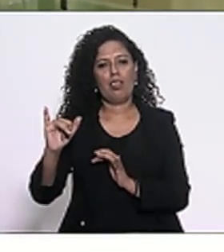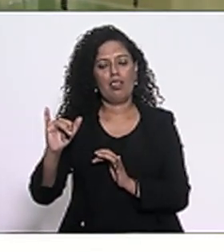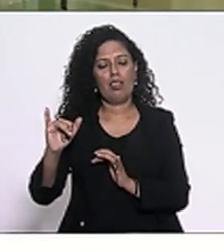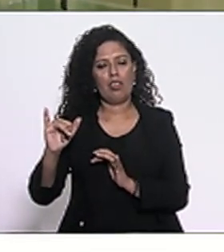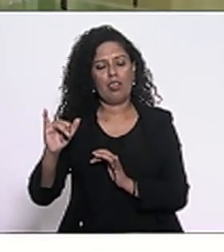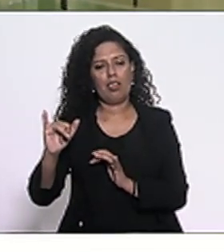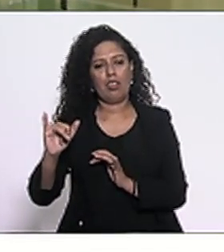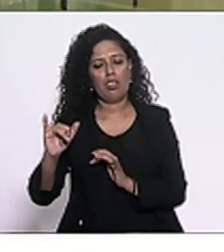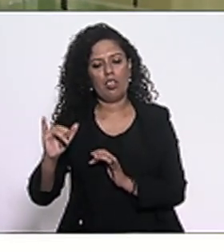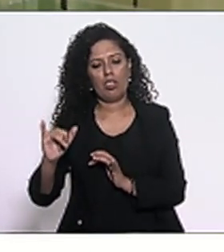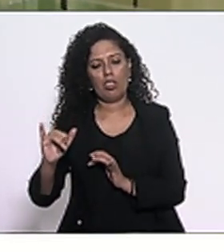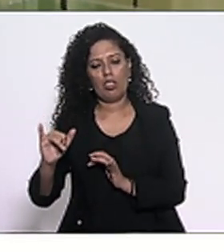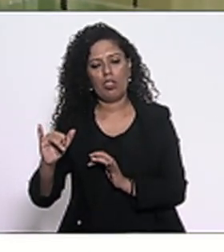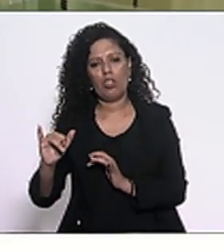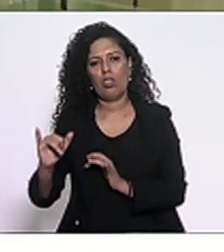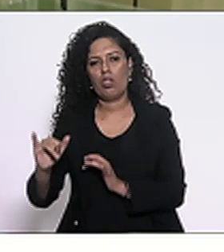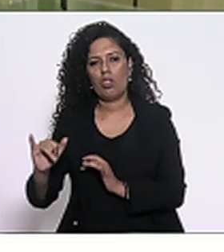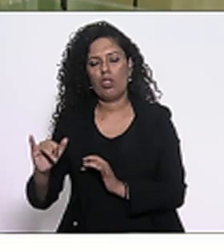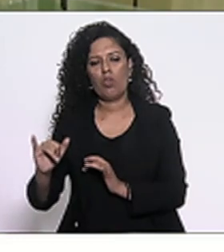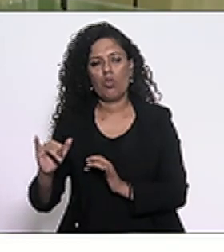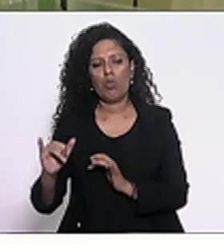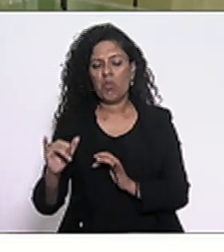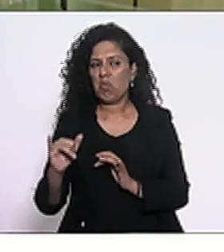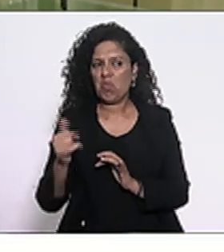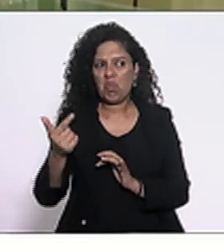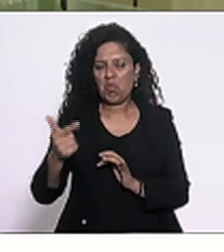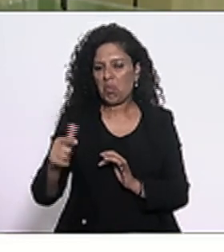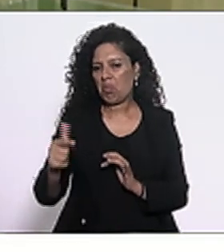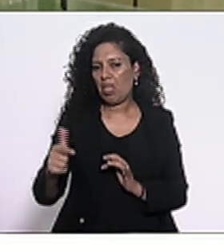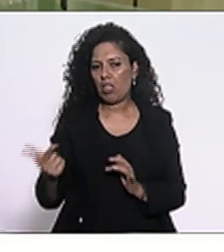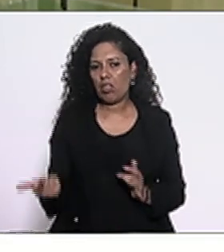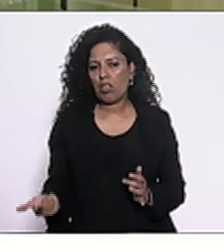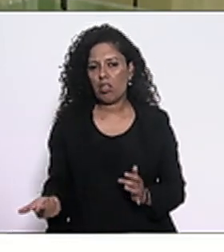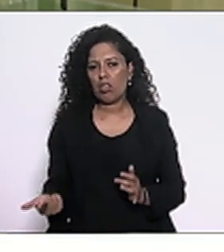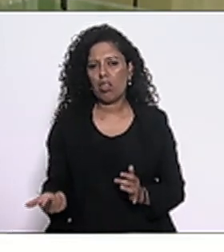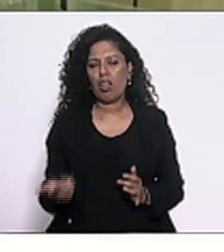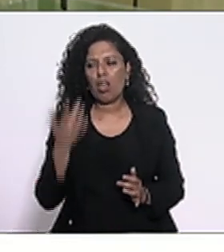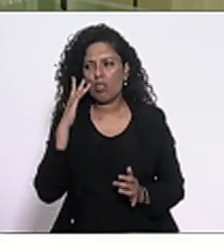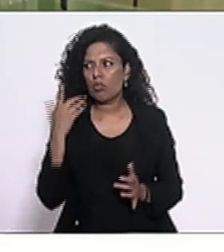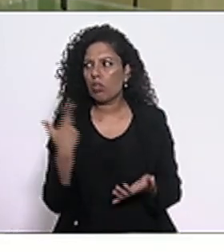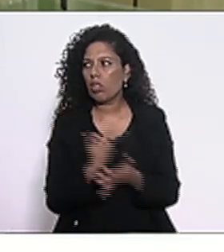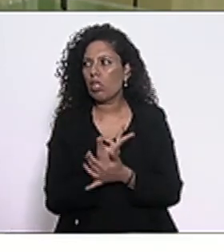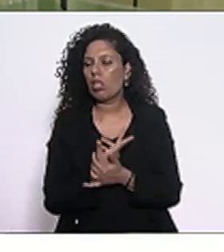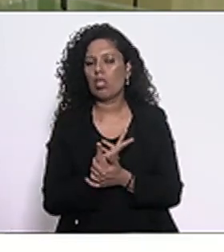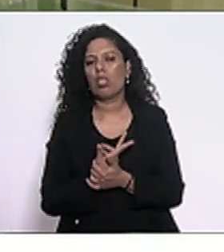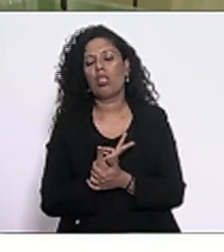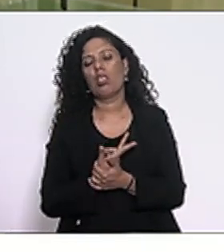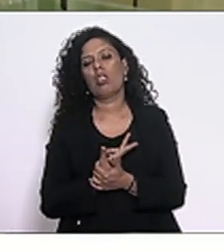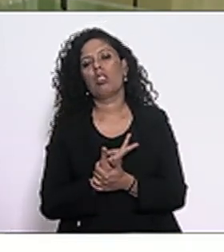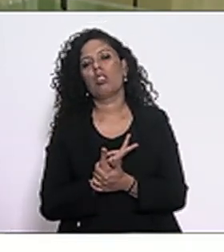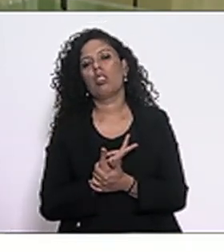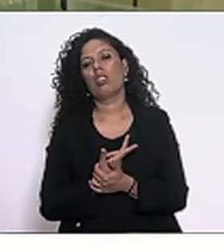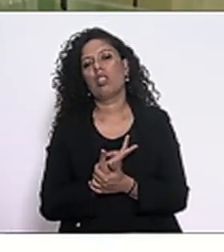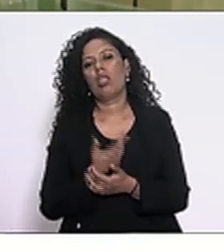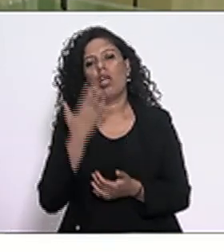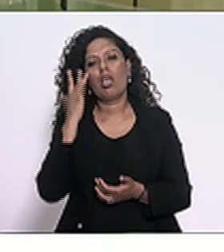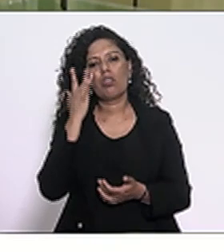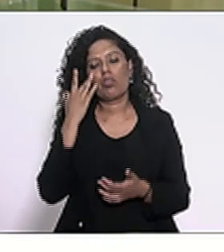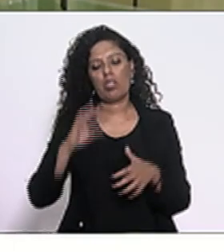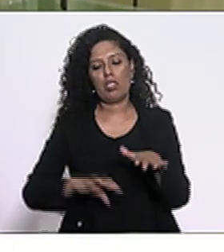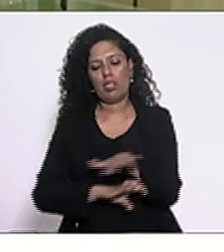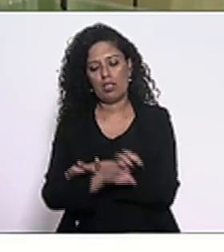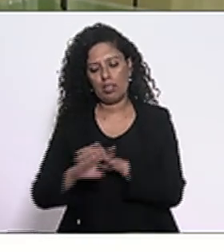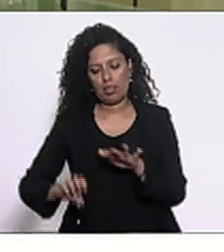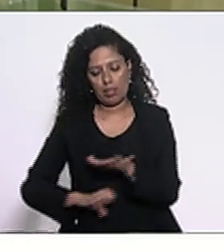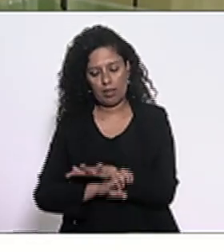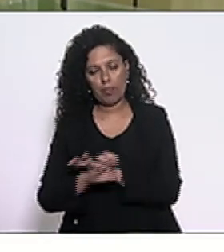redundância é algo surreal. Acho que até as empresas de médio porte têm